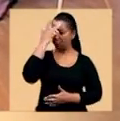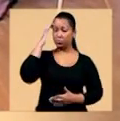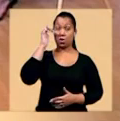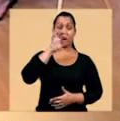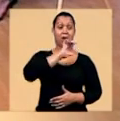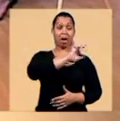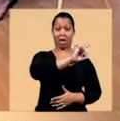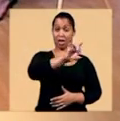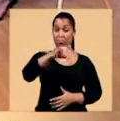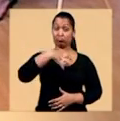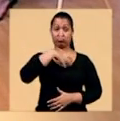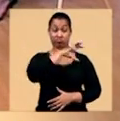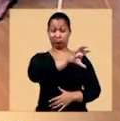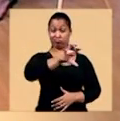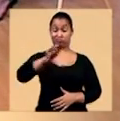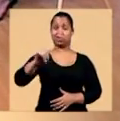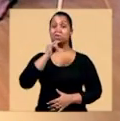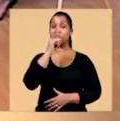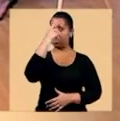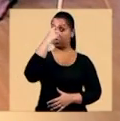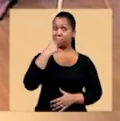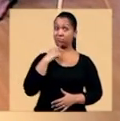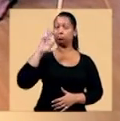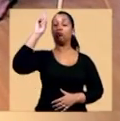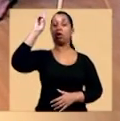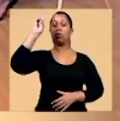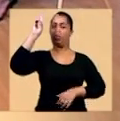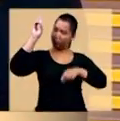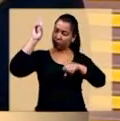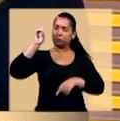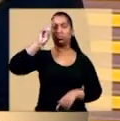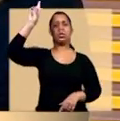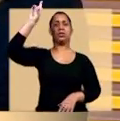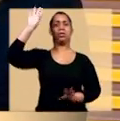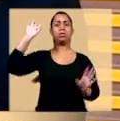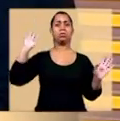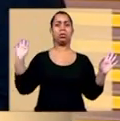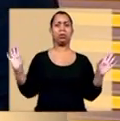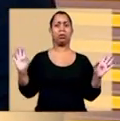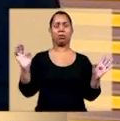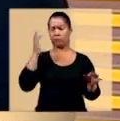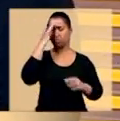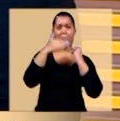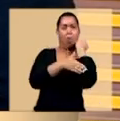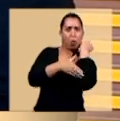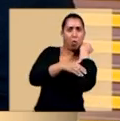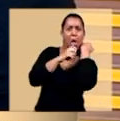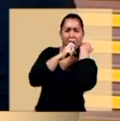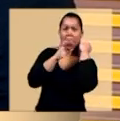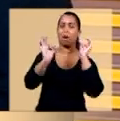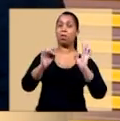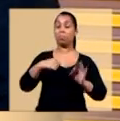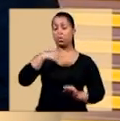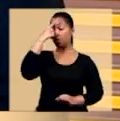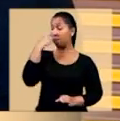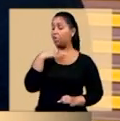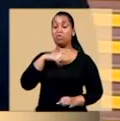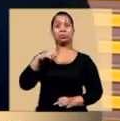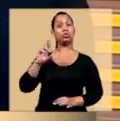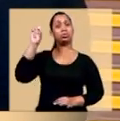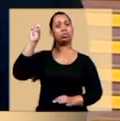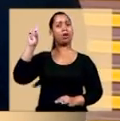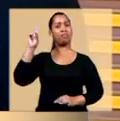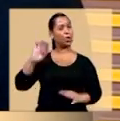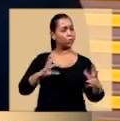sim colocar a pessoa, cada um no seu lugar. Então, se você tem perfil de liderança, você vai ser o líder. Não importa se as pessoas vão morrer de ciúmes e inveja de você, mas você tem um